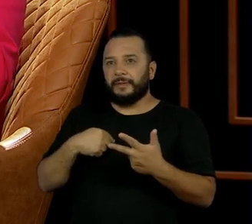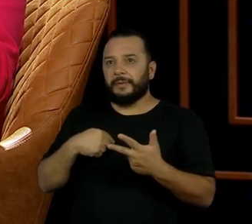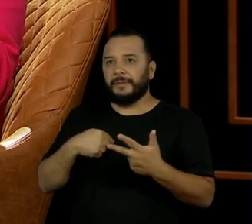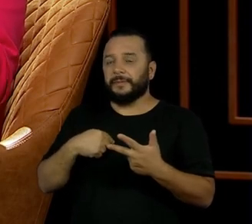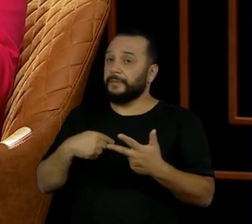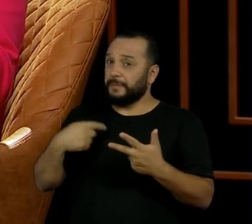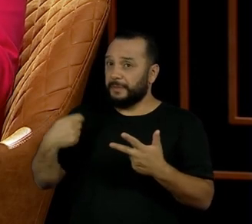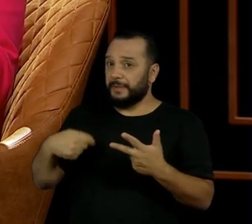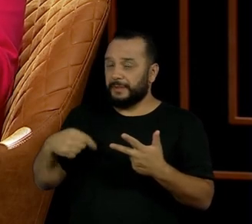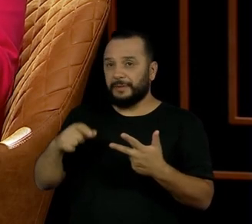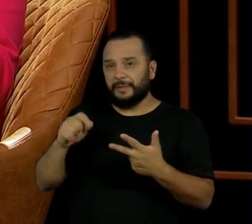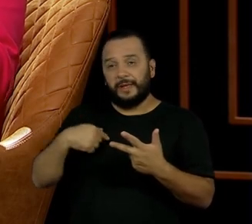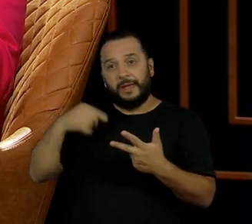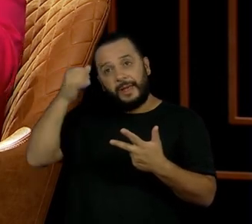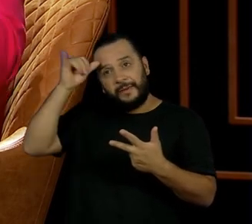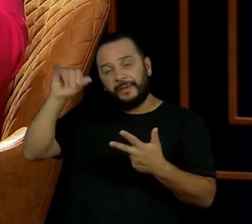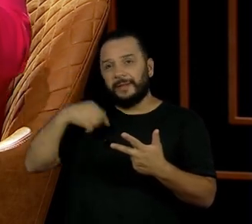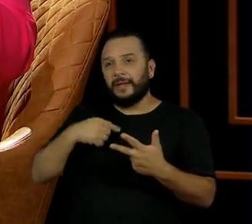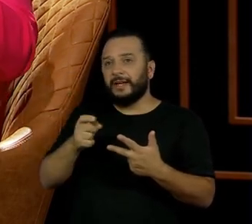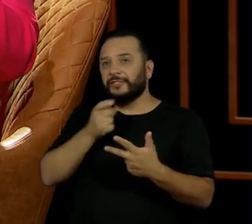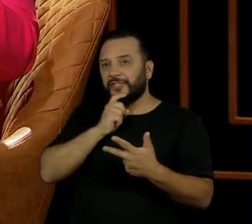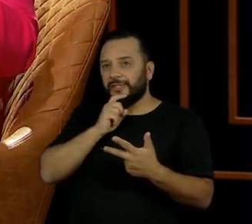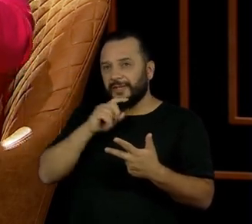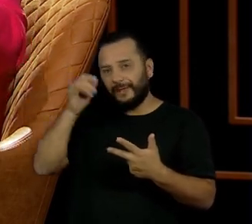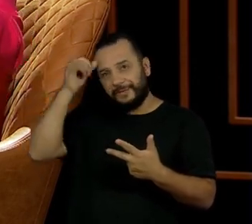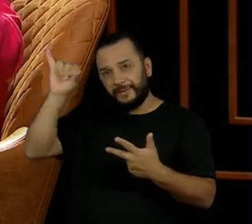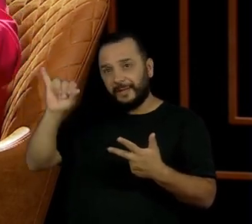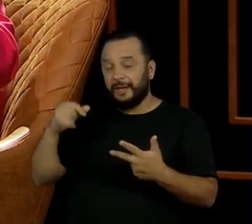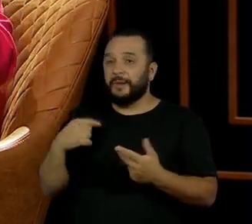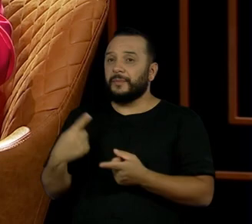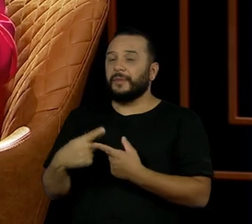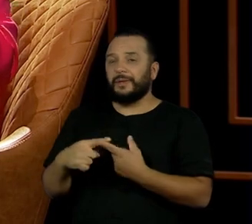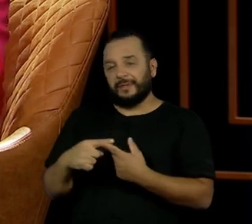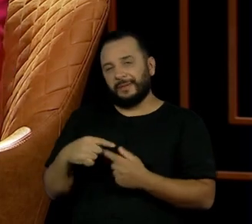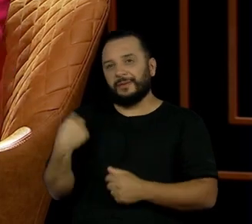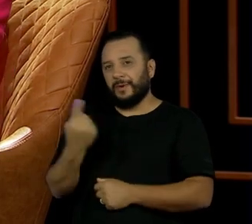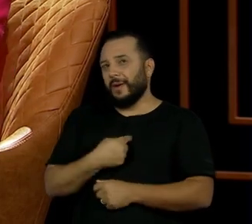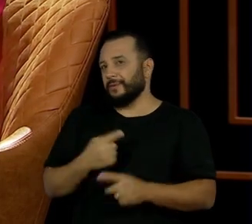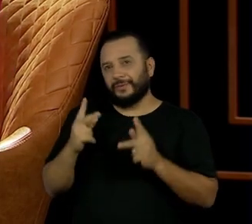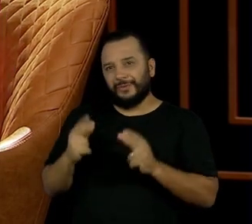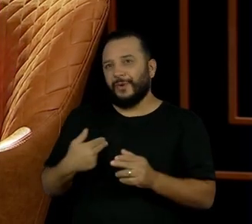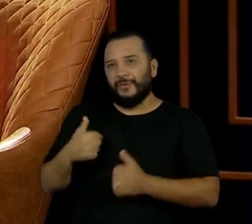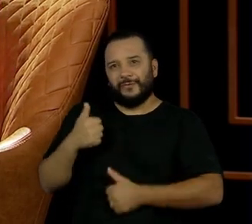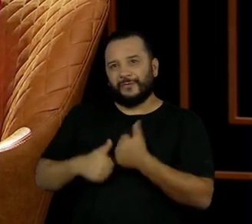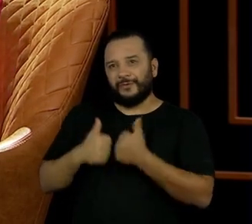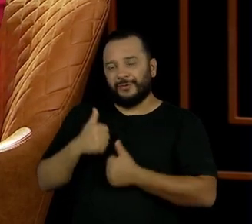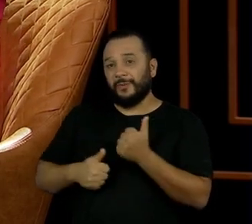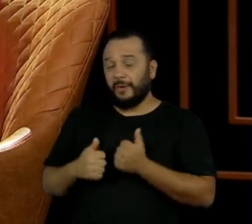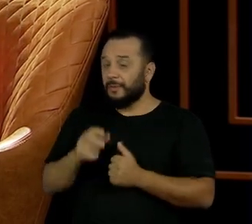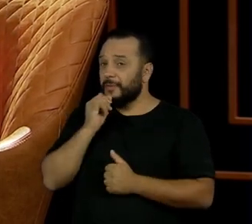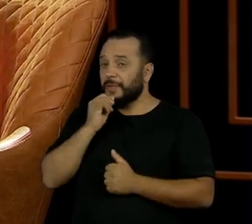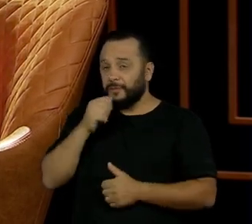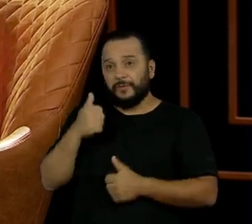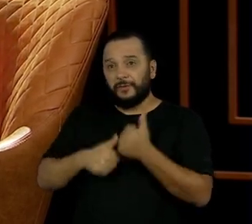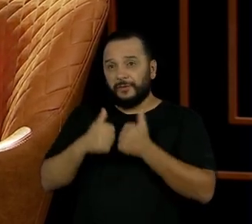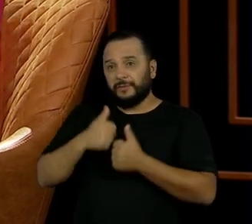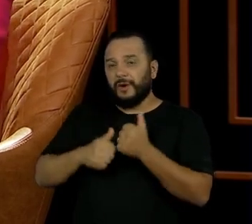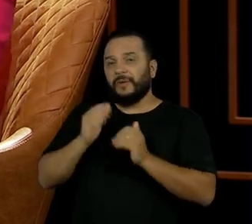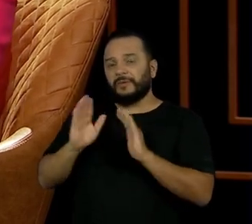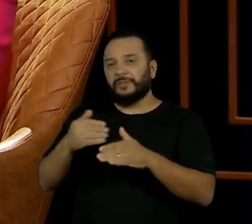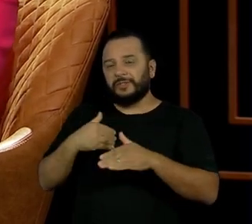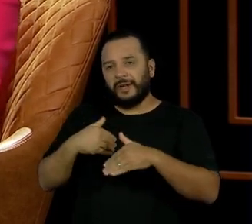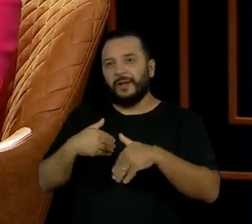não tomar gelado porque a gente é como um jogador de futebol né os jogadores de futebol geralmente vai ficar o joelho o pé